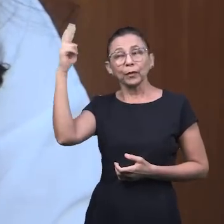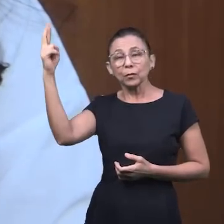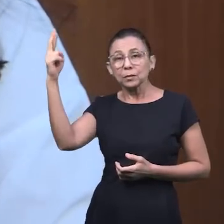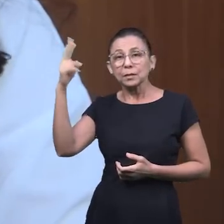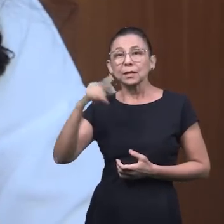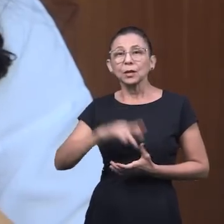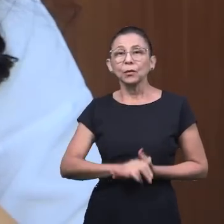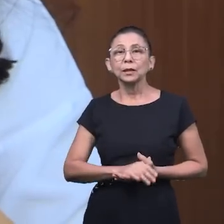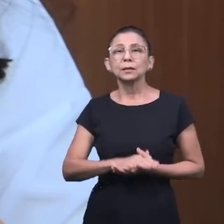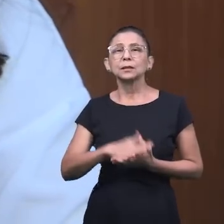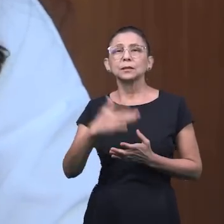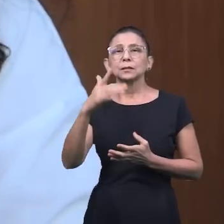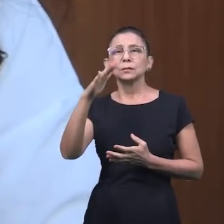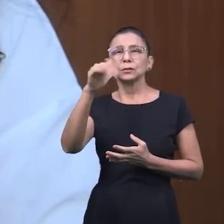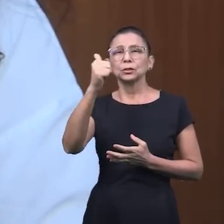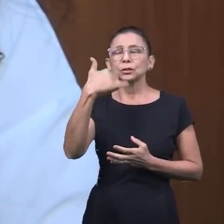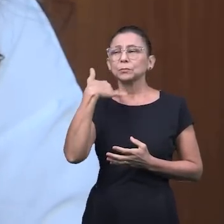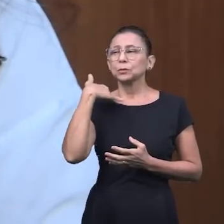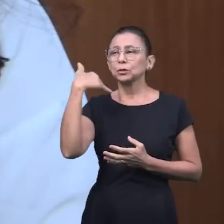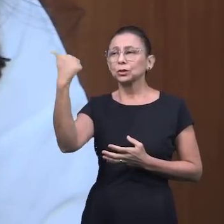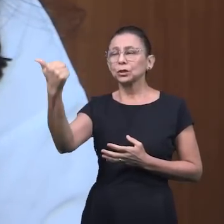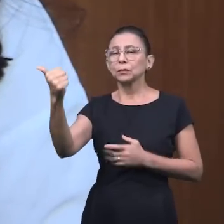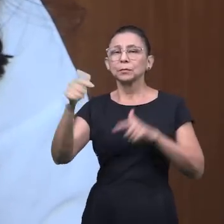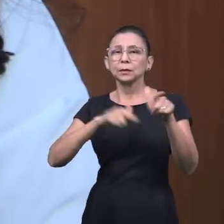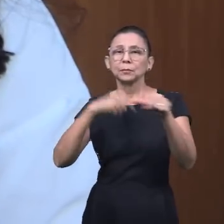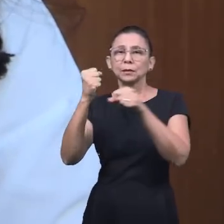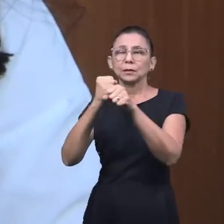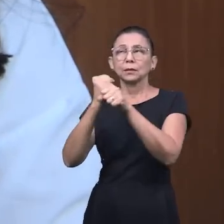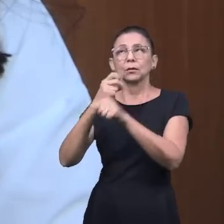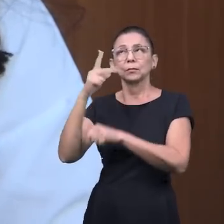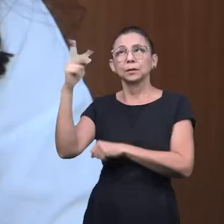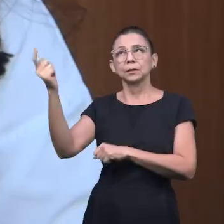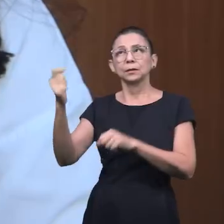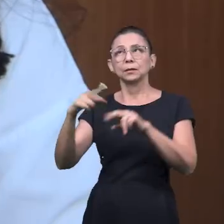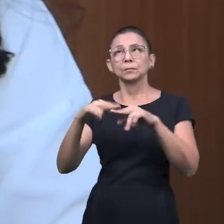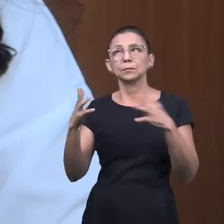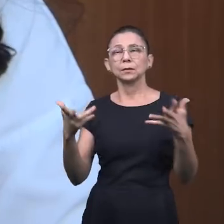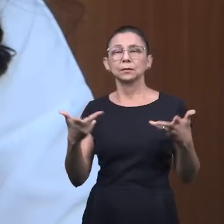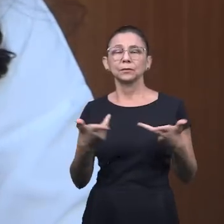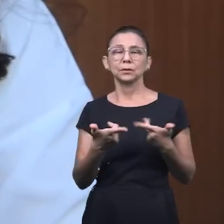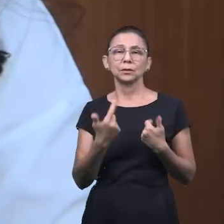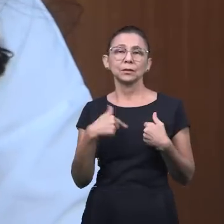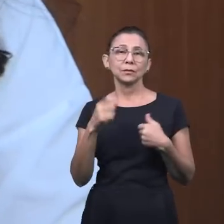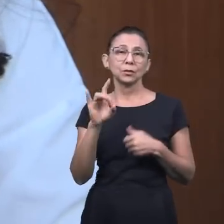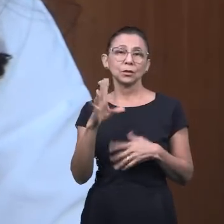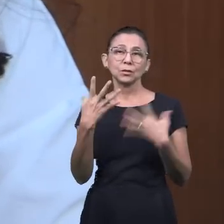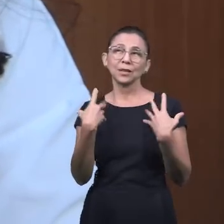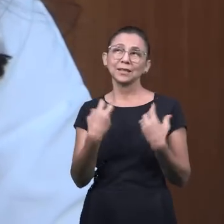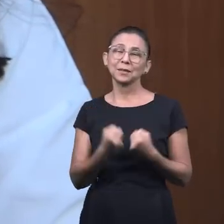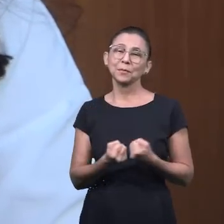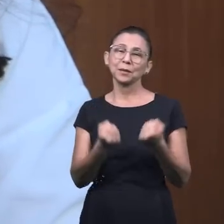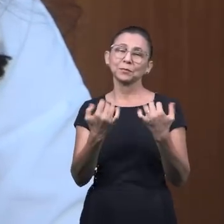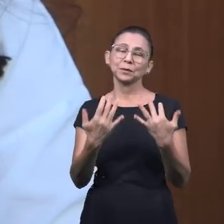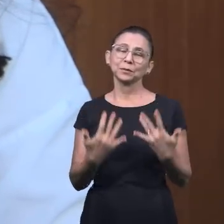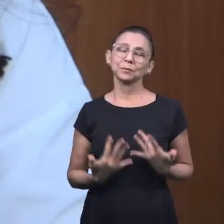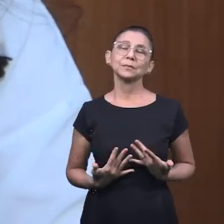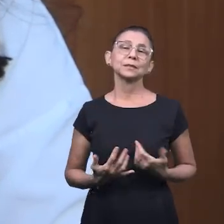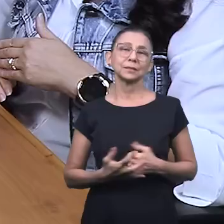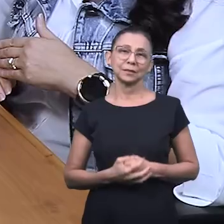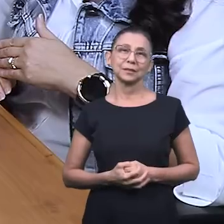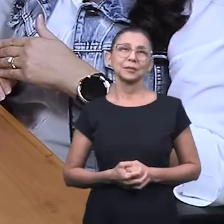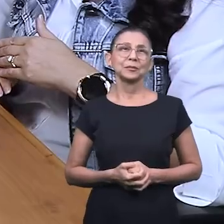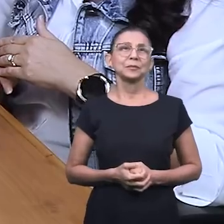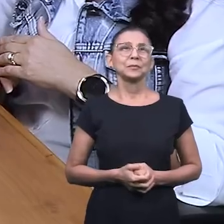servir a Ele, realizando a obra dEle de uma forma tão gratificante para as nossas vidas. Nós só recebemos, né? Trabalhando para o Senhor. E